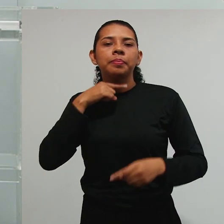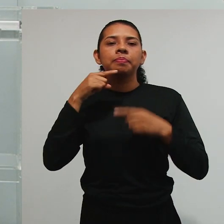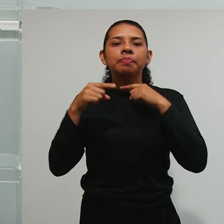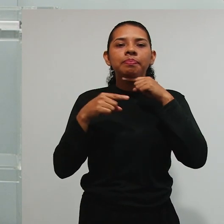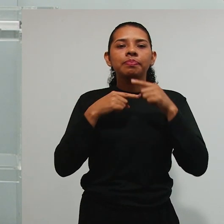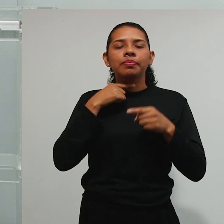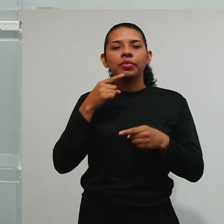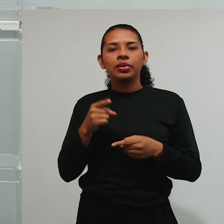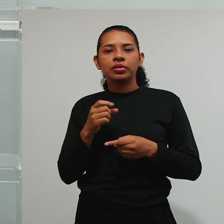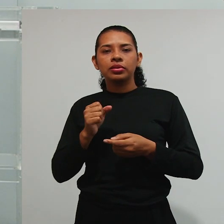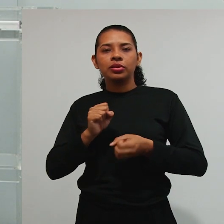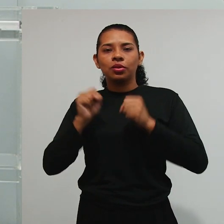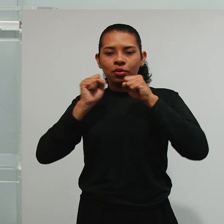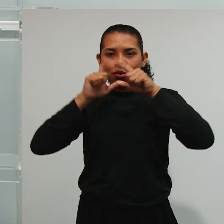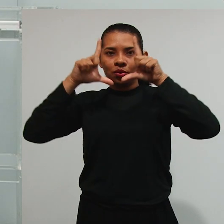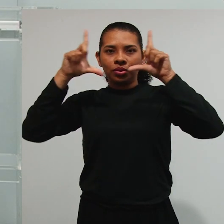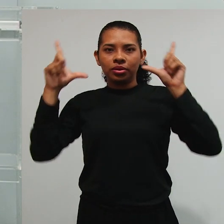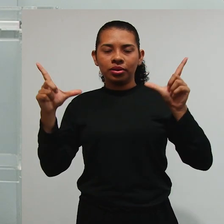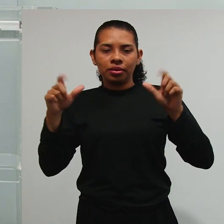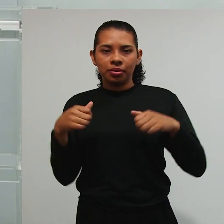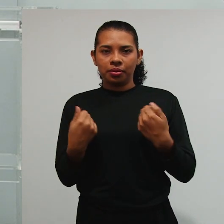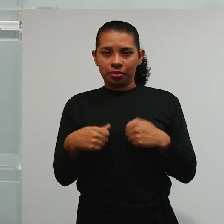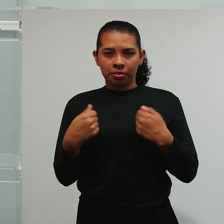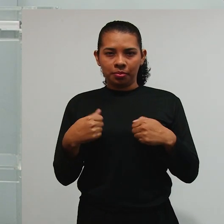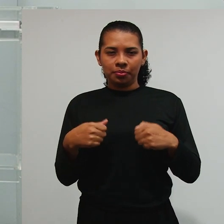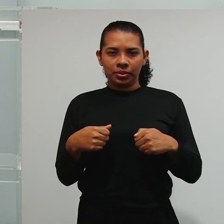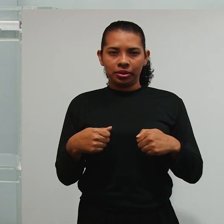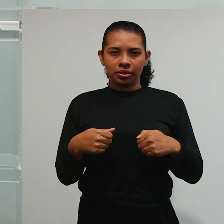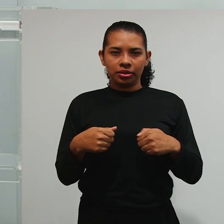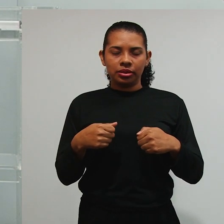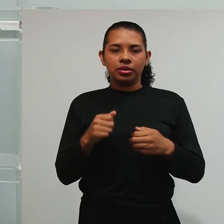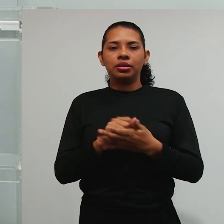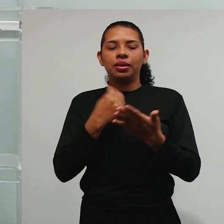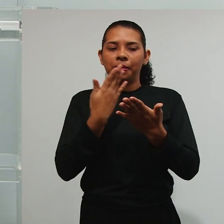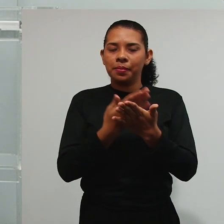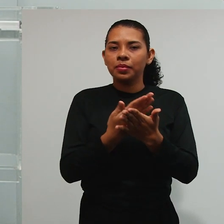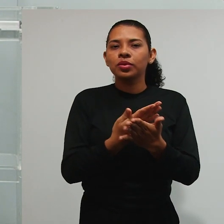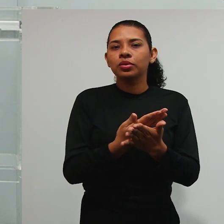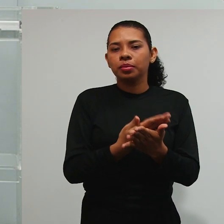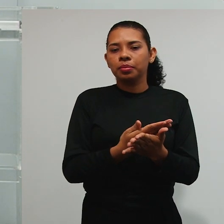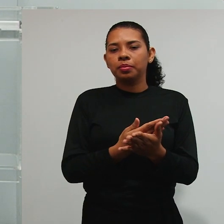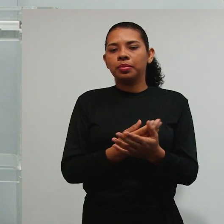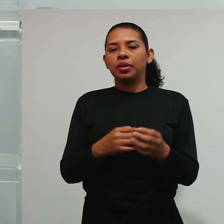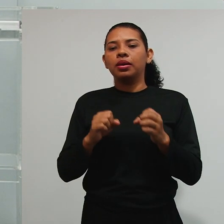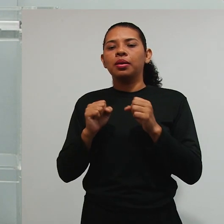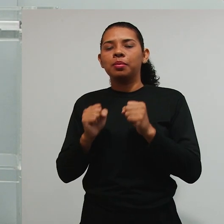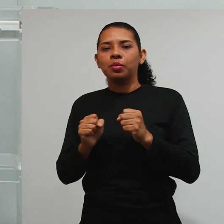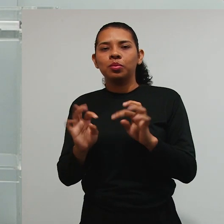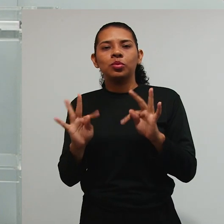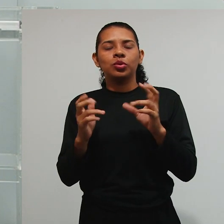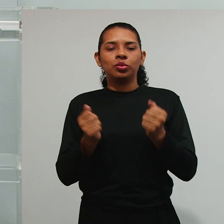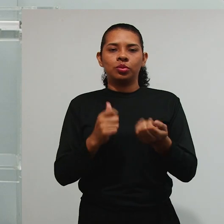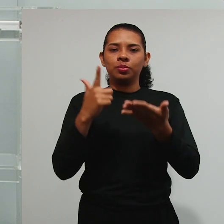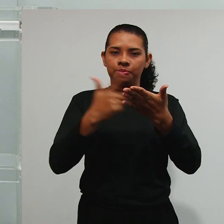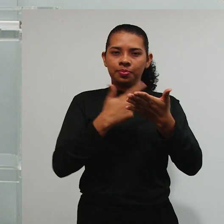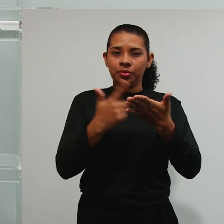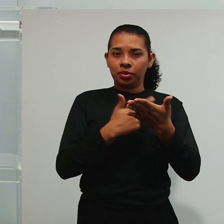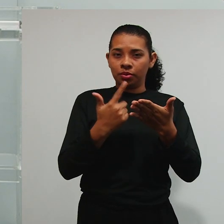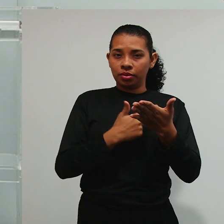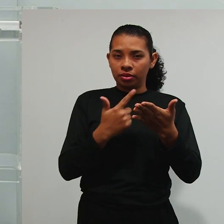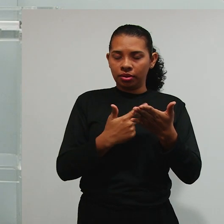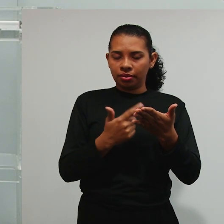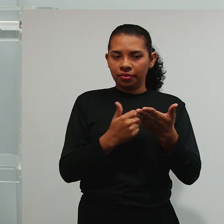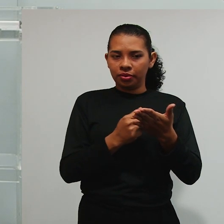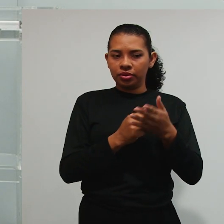o vídeo orientador não for suficiente, se você precisar de maiores informações, consulte os livros que estão disponíveis